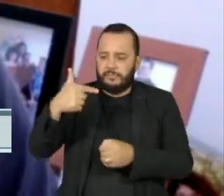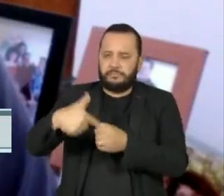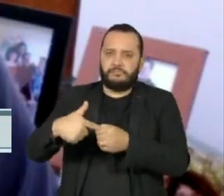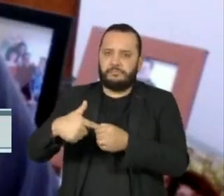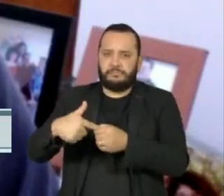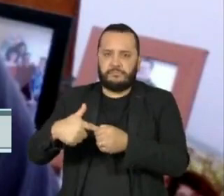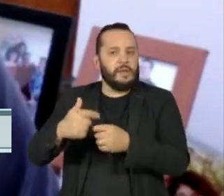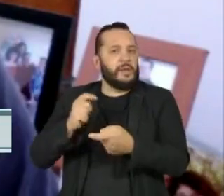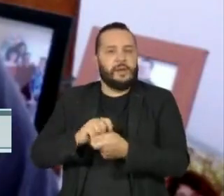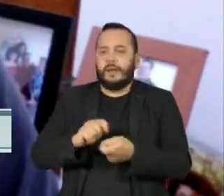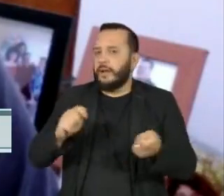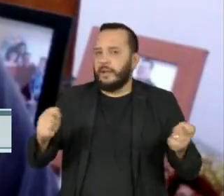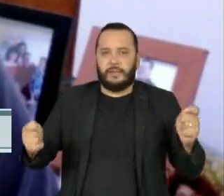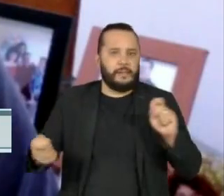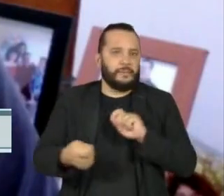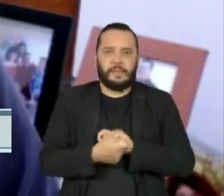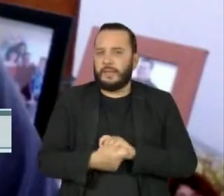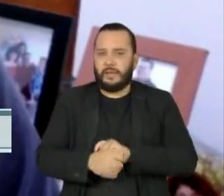eles têm que virar que é peça de museu